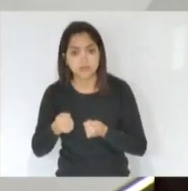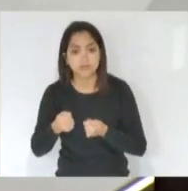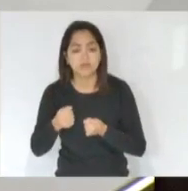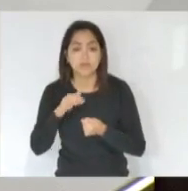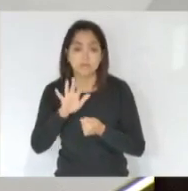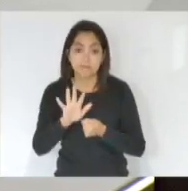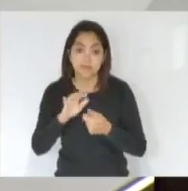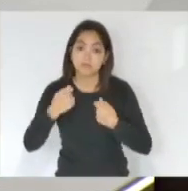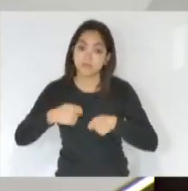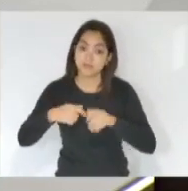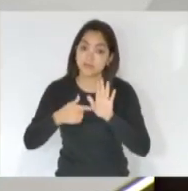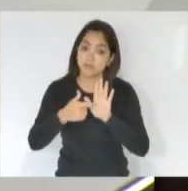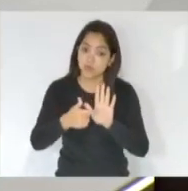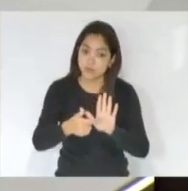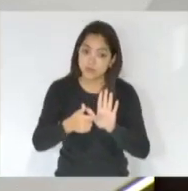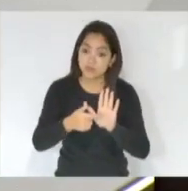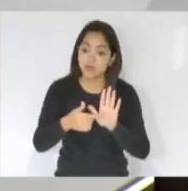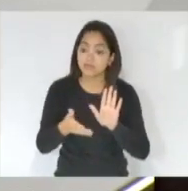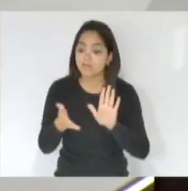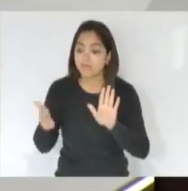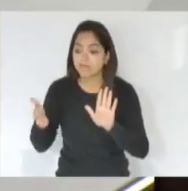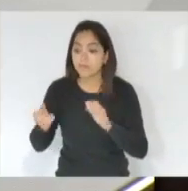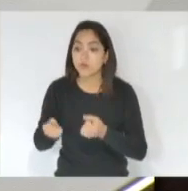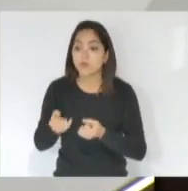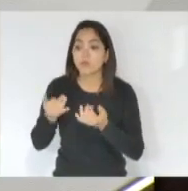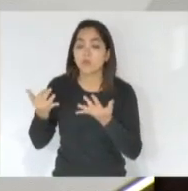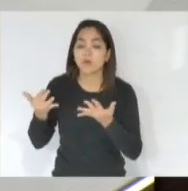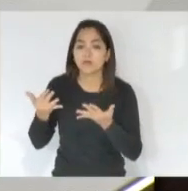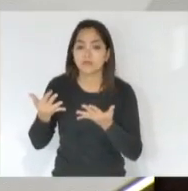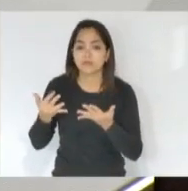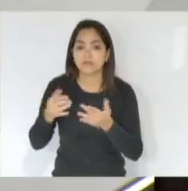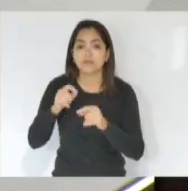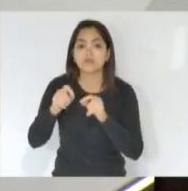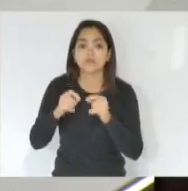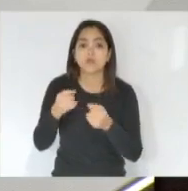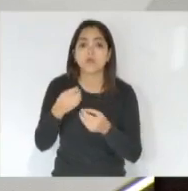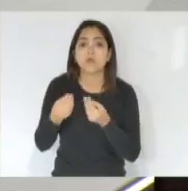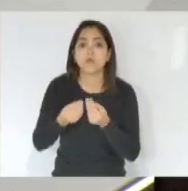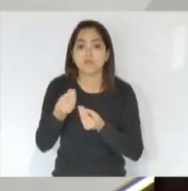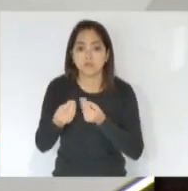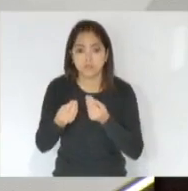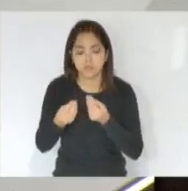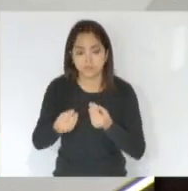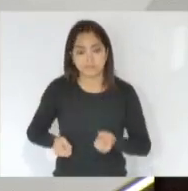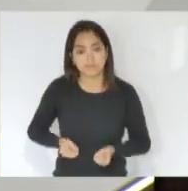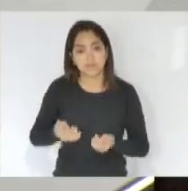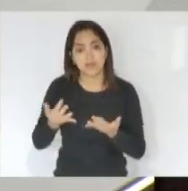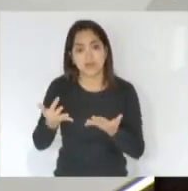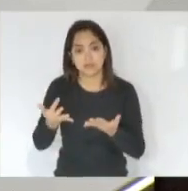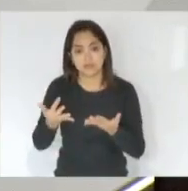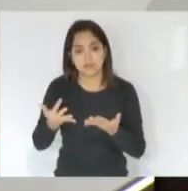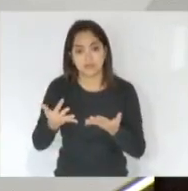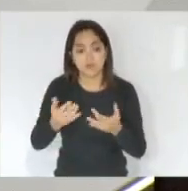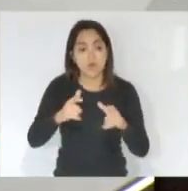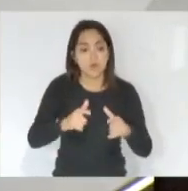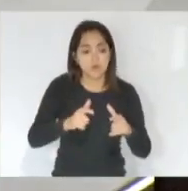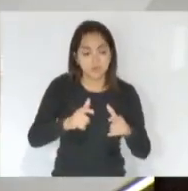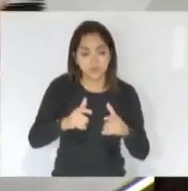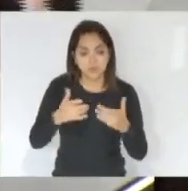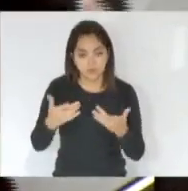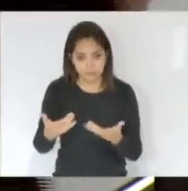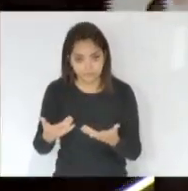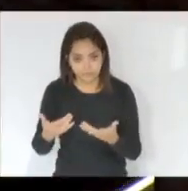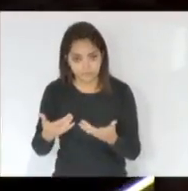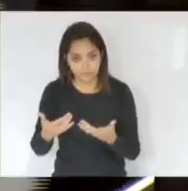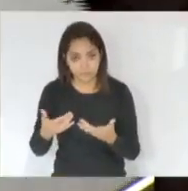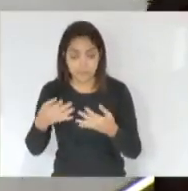mostrar para o cidadão, para os colaboradores e quem aplica dinheiro nessas entidades, como ele está sendo aplicado, de que forma e se está sendo